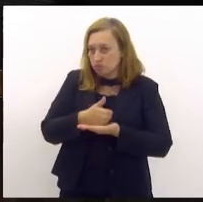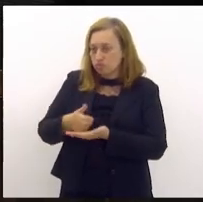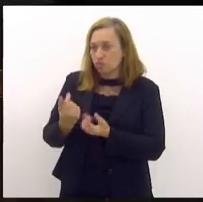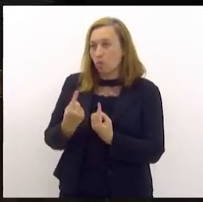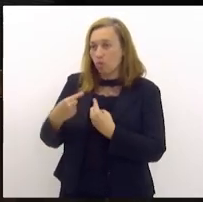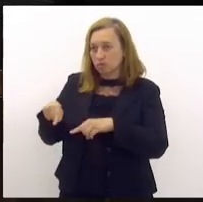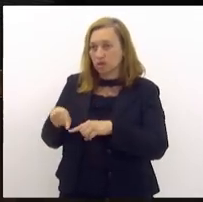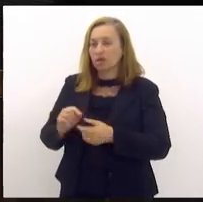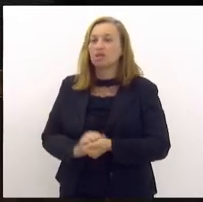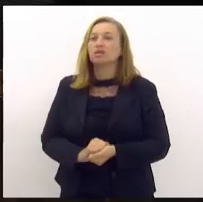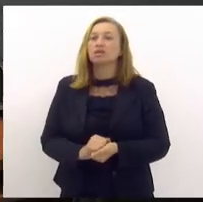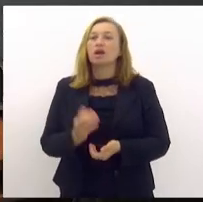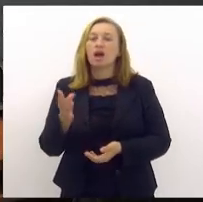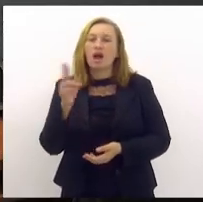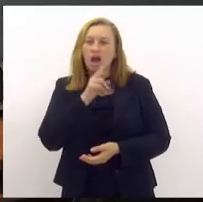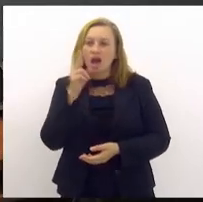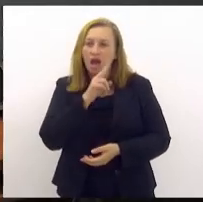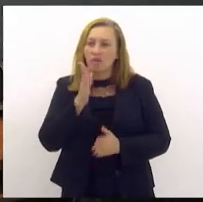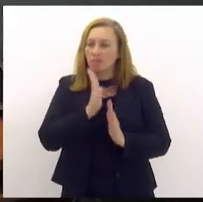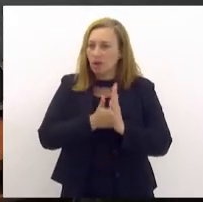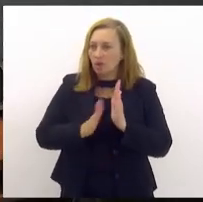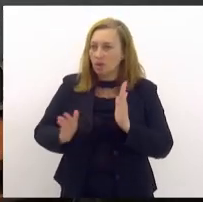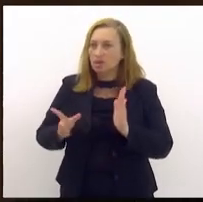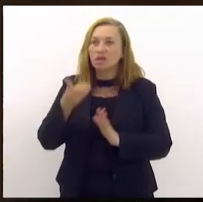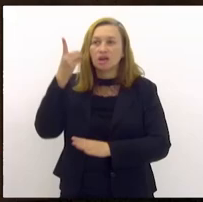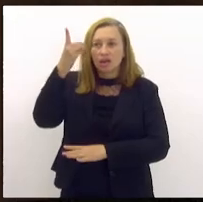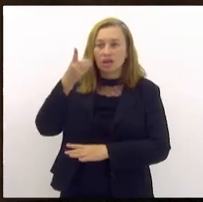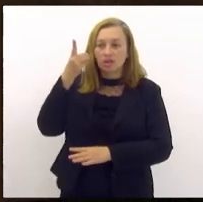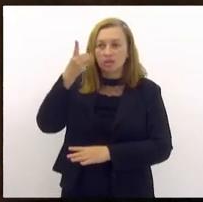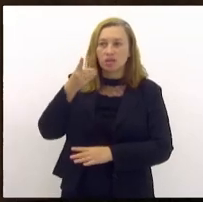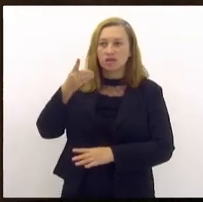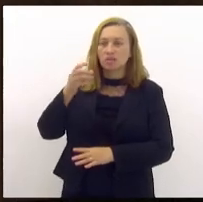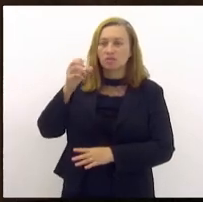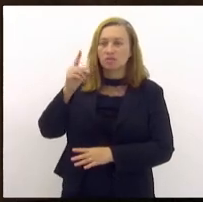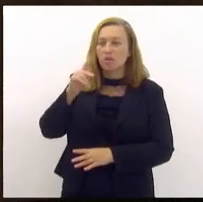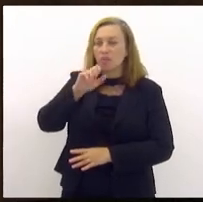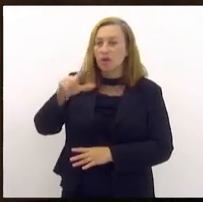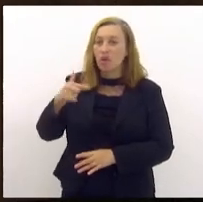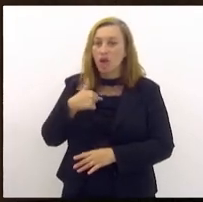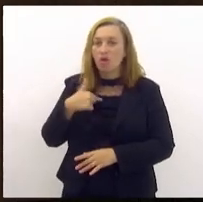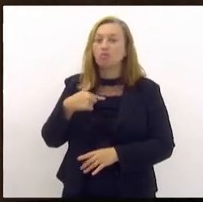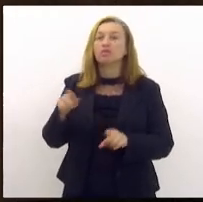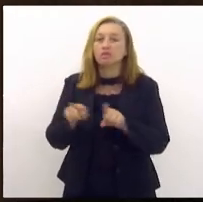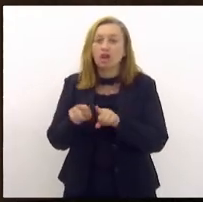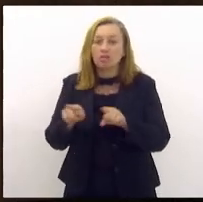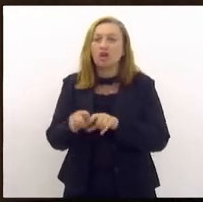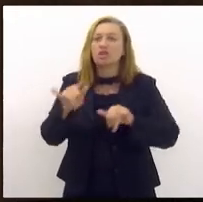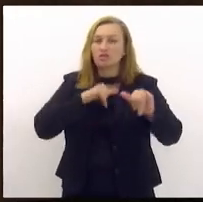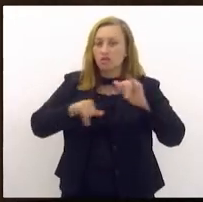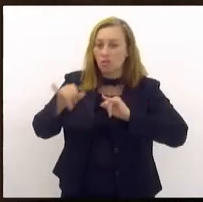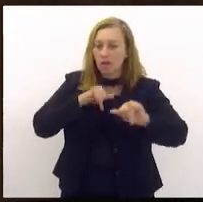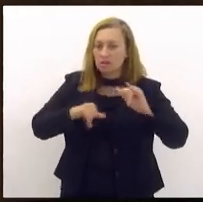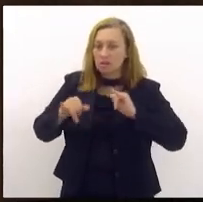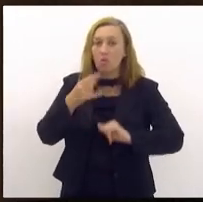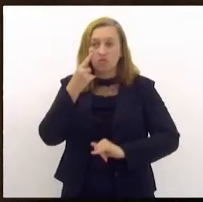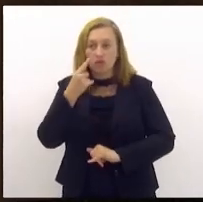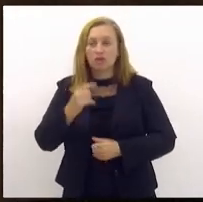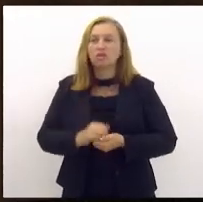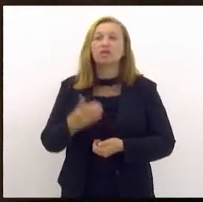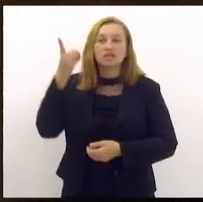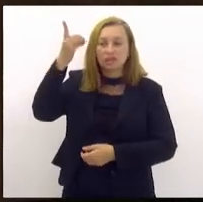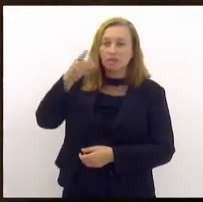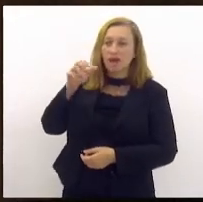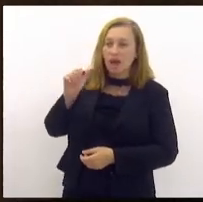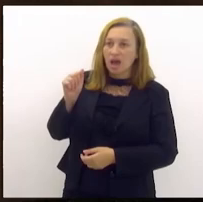presidente, pela ordem rapidamente, antes do deputado Pobel, eu também vi essa notícia. Aliás, deputado